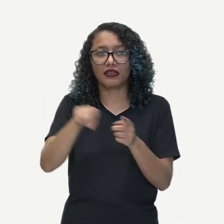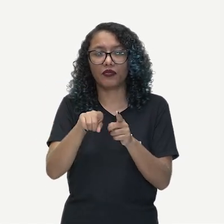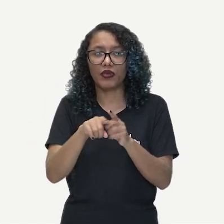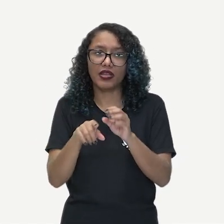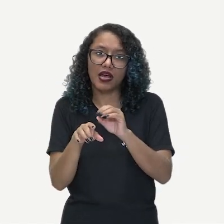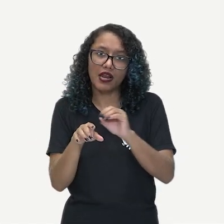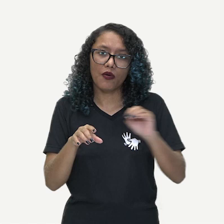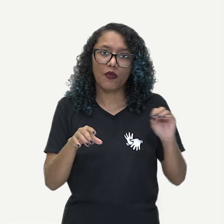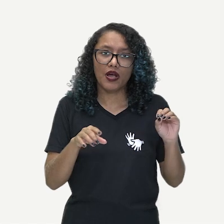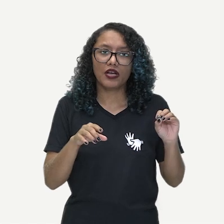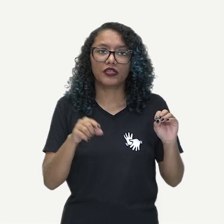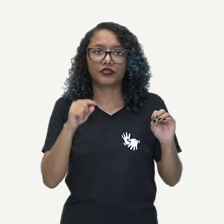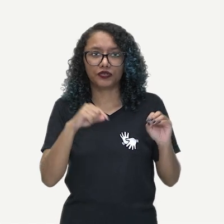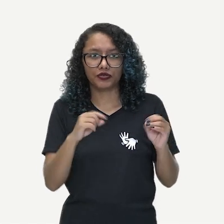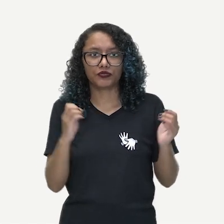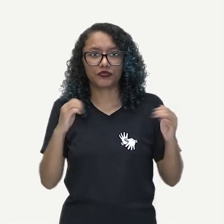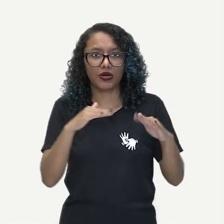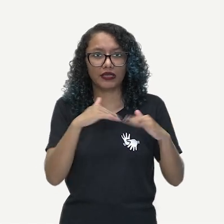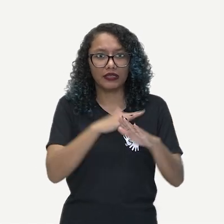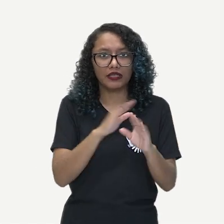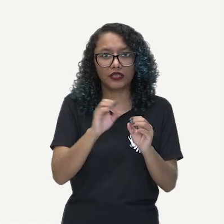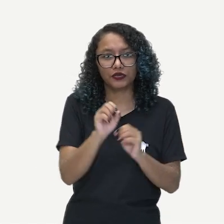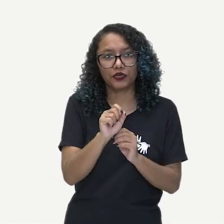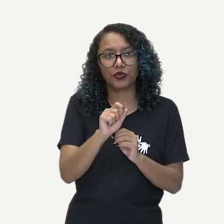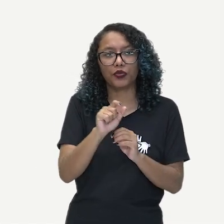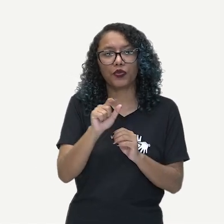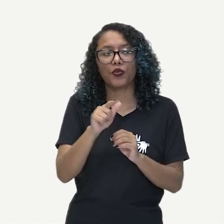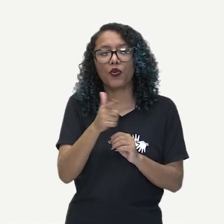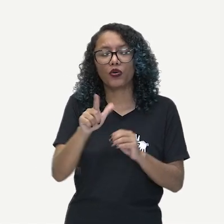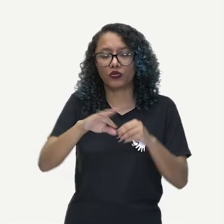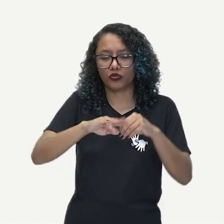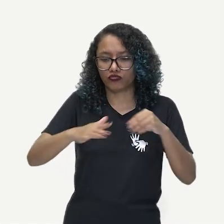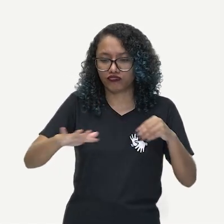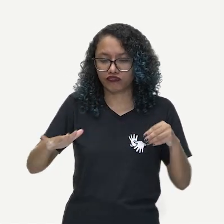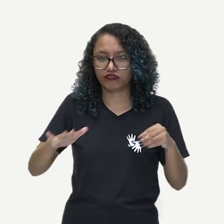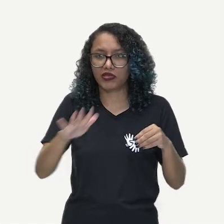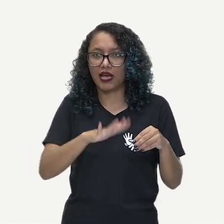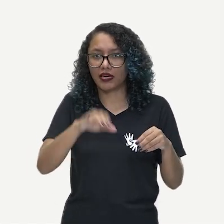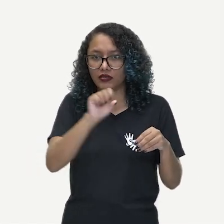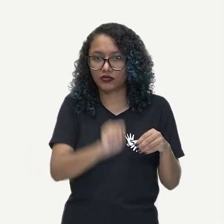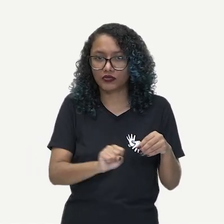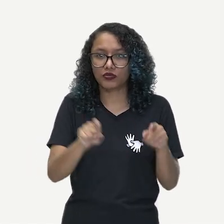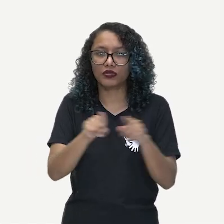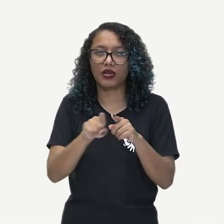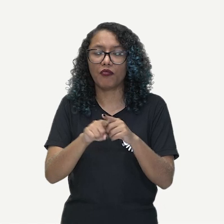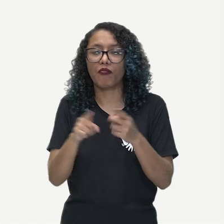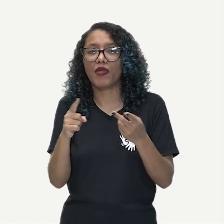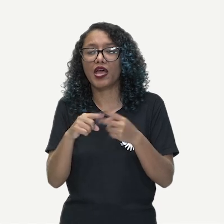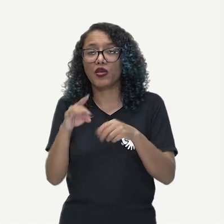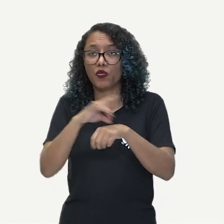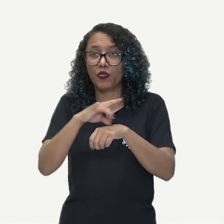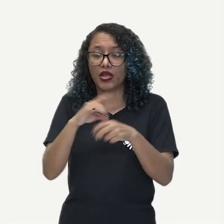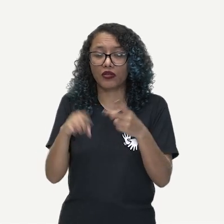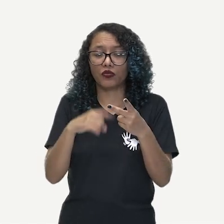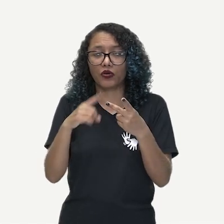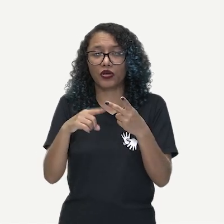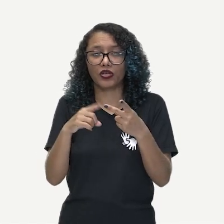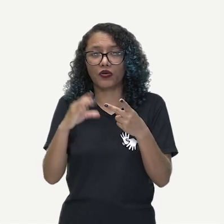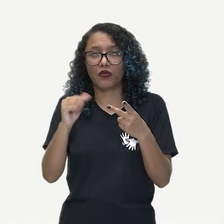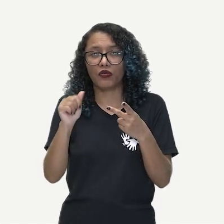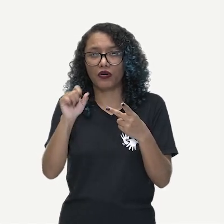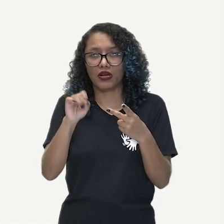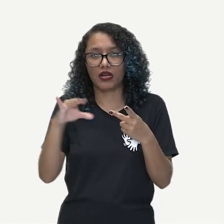Oceano Atlântico, o Mar Mediterrâneo ao sul, o Mar Negro e o Mar Cáspio ali na região